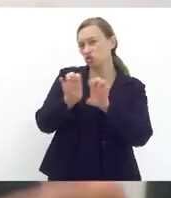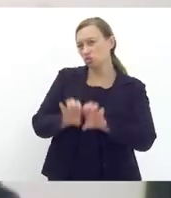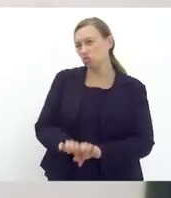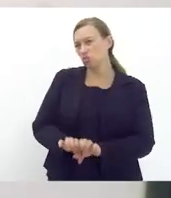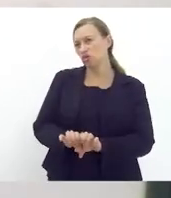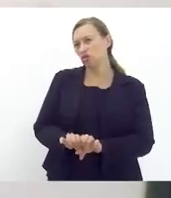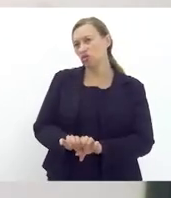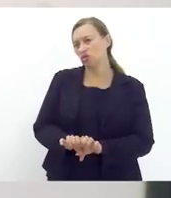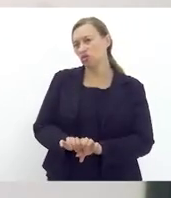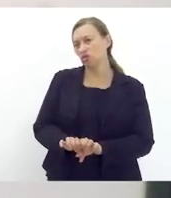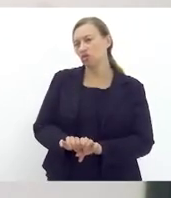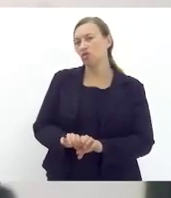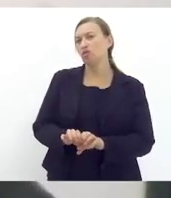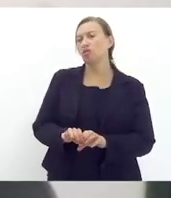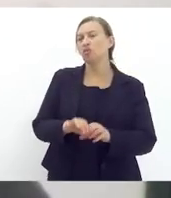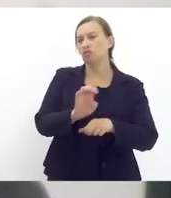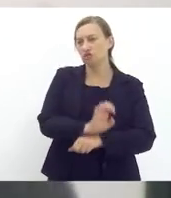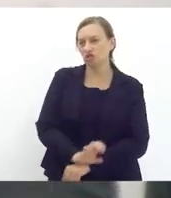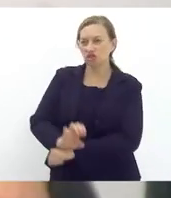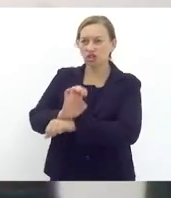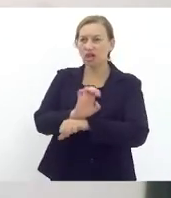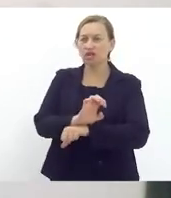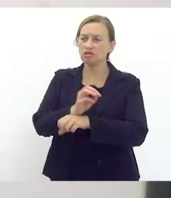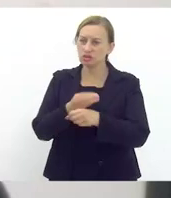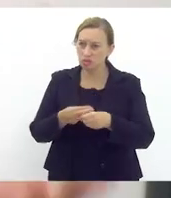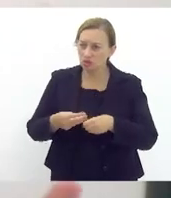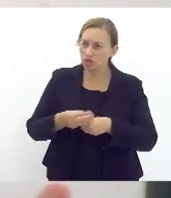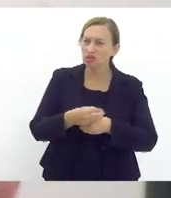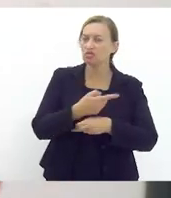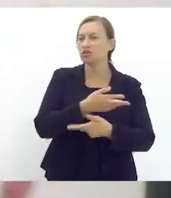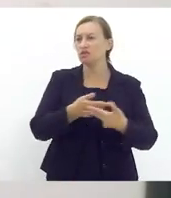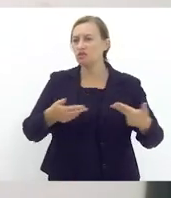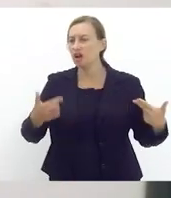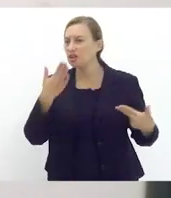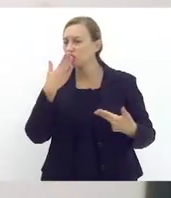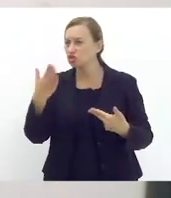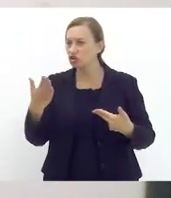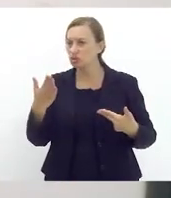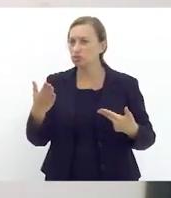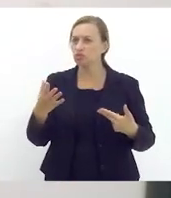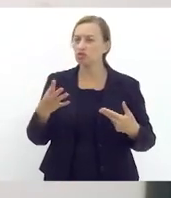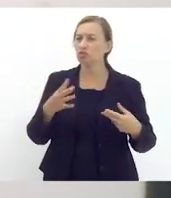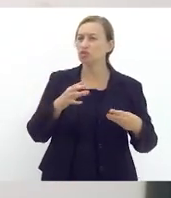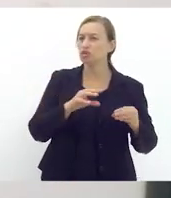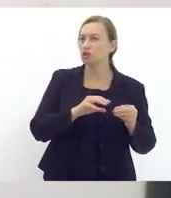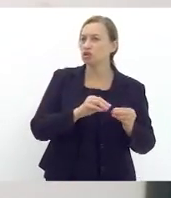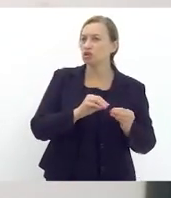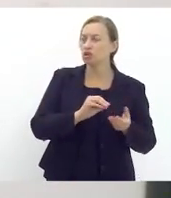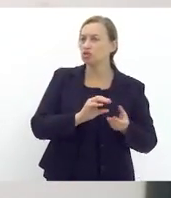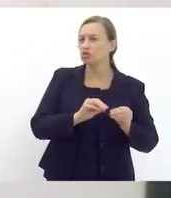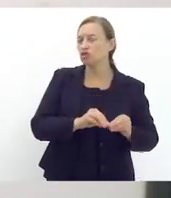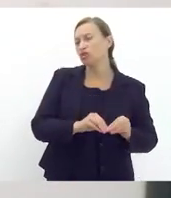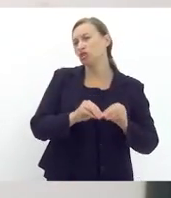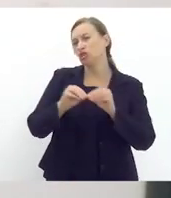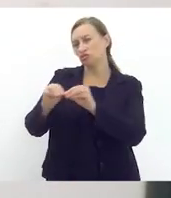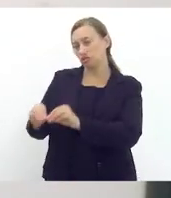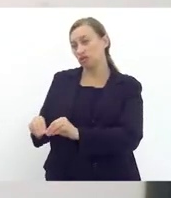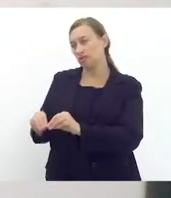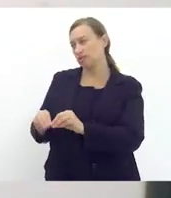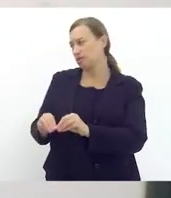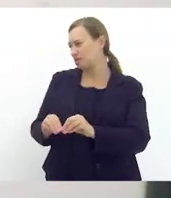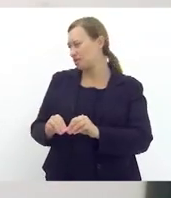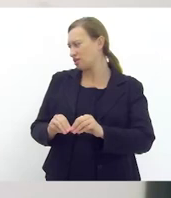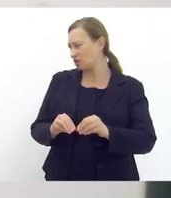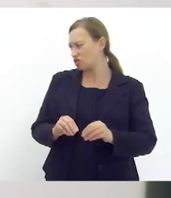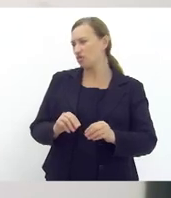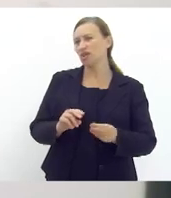união com estados e municípios né de vários tipos de transferências então ela não se resume a área cultural essa é uma primeira